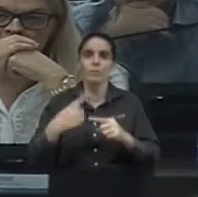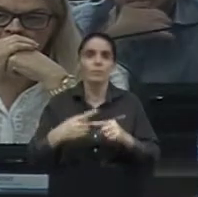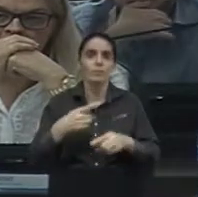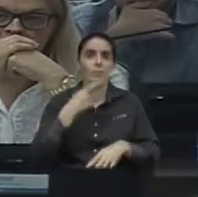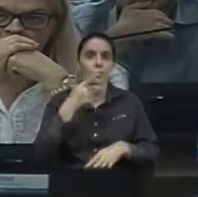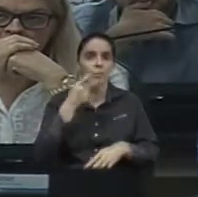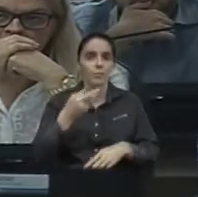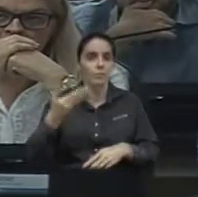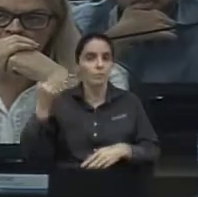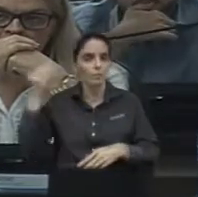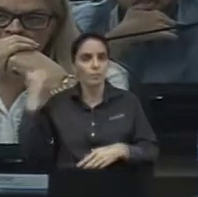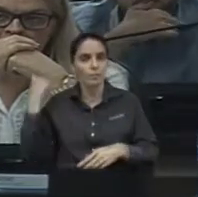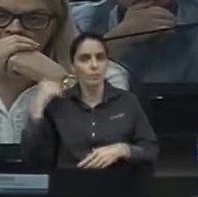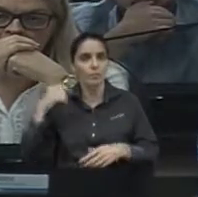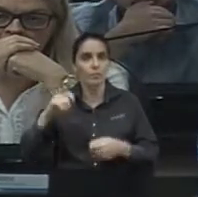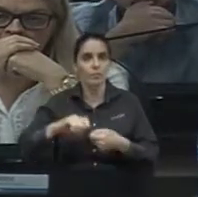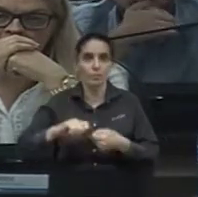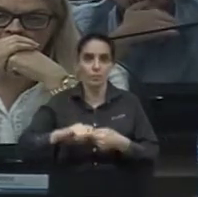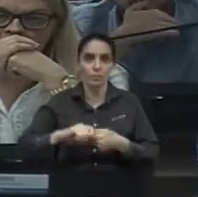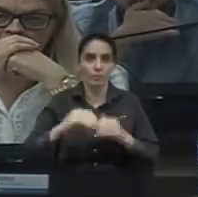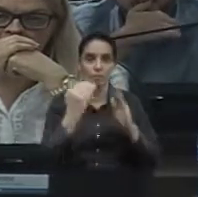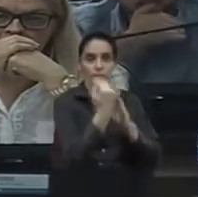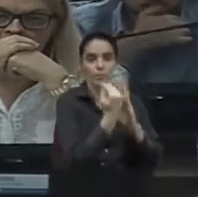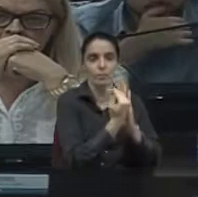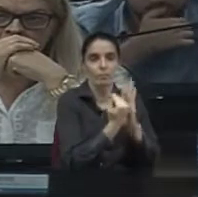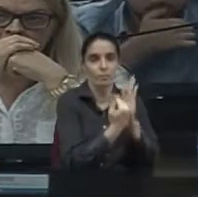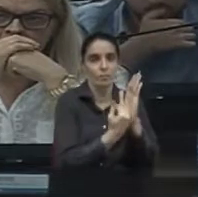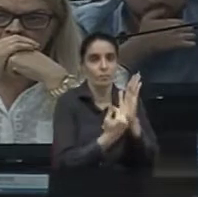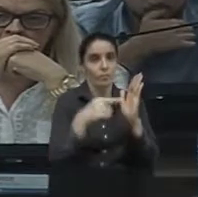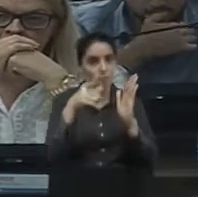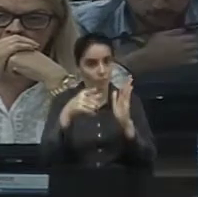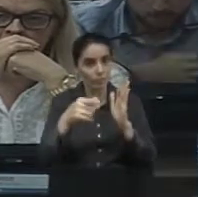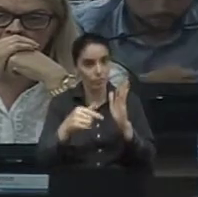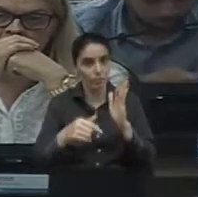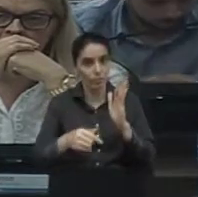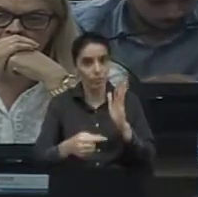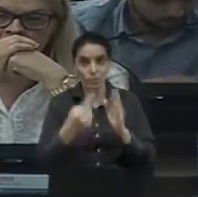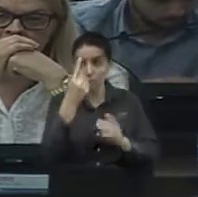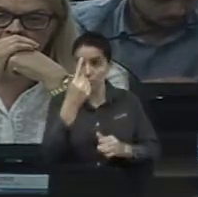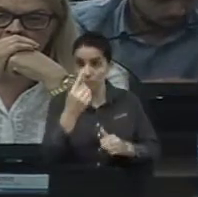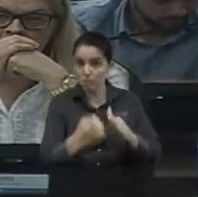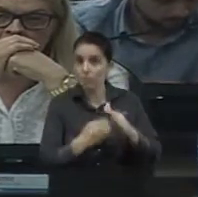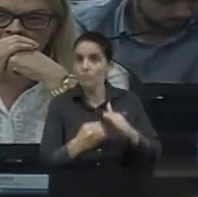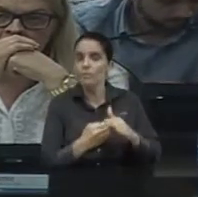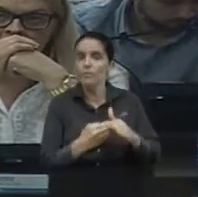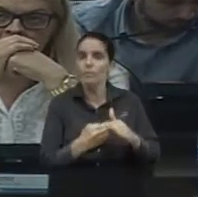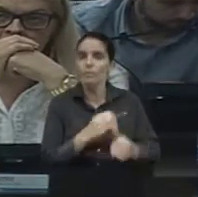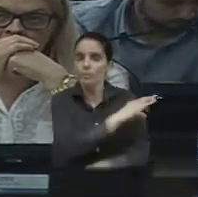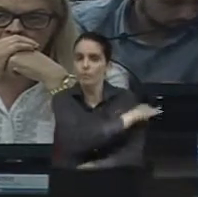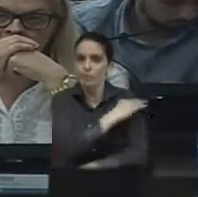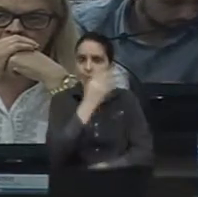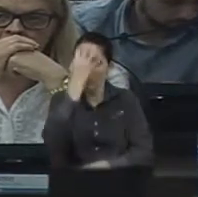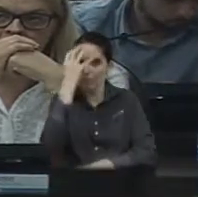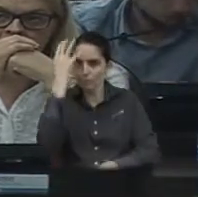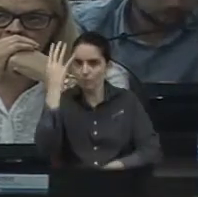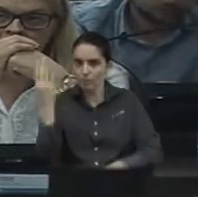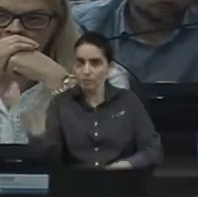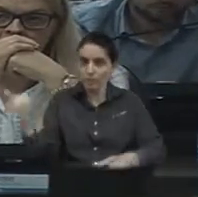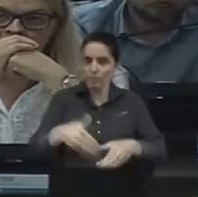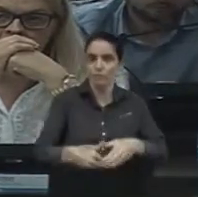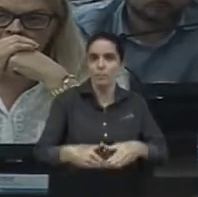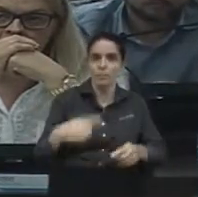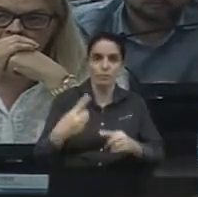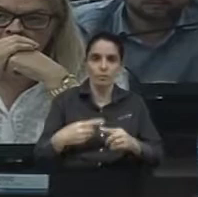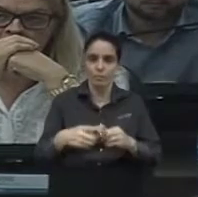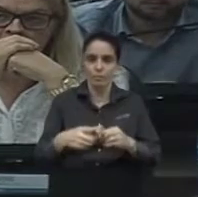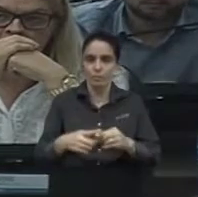feito. Sim, senhor, vou trazer essa relação e tomara a Deus que você consiga falar pelo menos uma empresa que o seu prefeito trouxe, porque até agora nem o serviço de